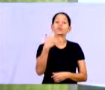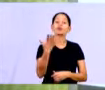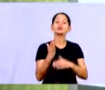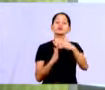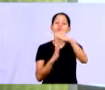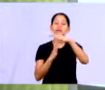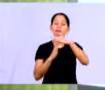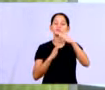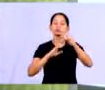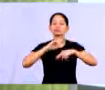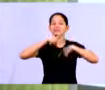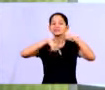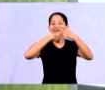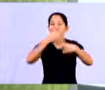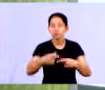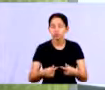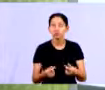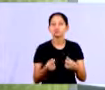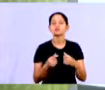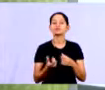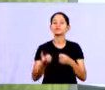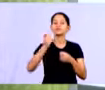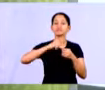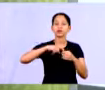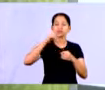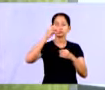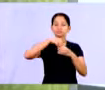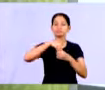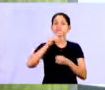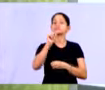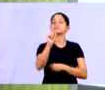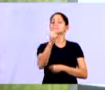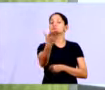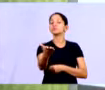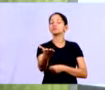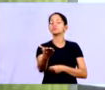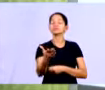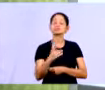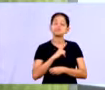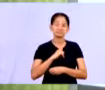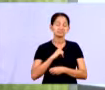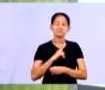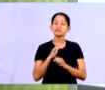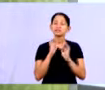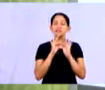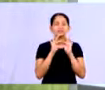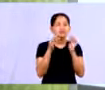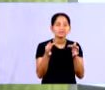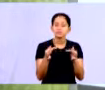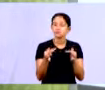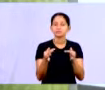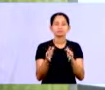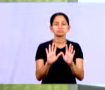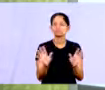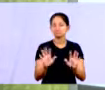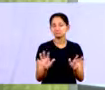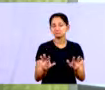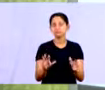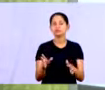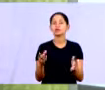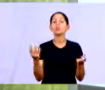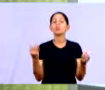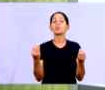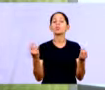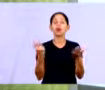depois esse capital que eu invisto, ele retorna para os investidores? E na forma mais líquida possível. O que acontece na maioria das